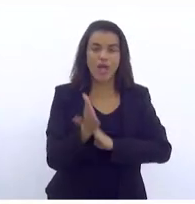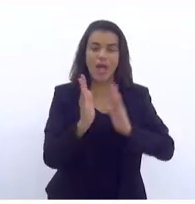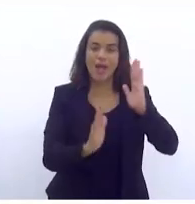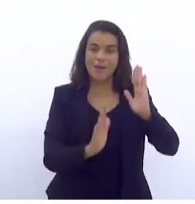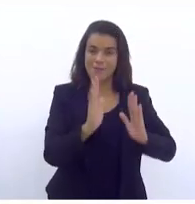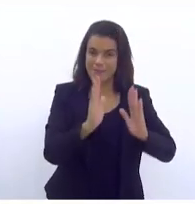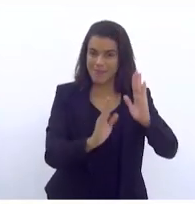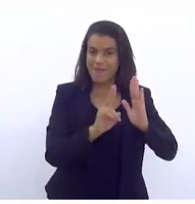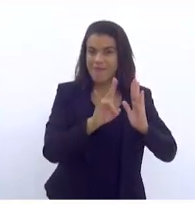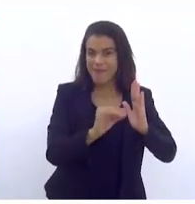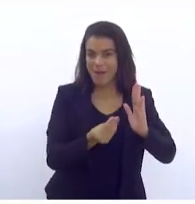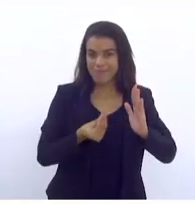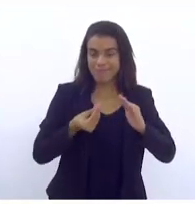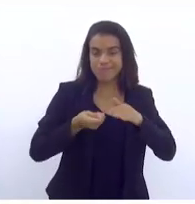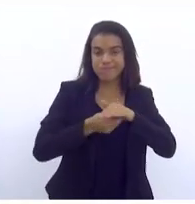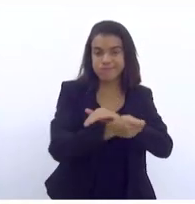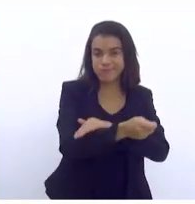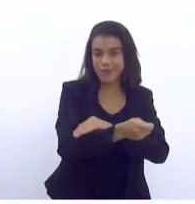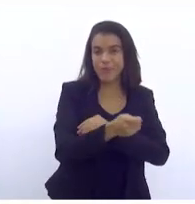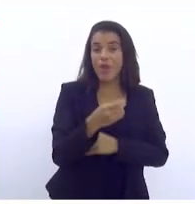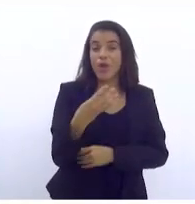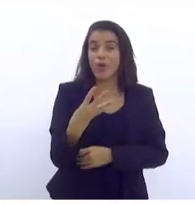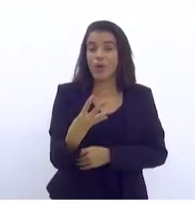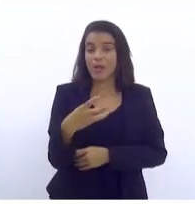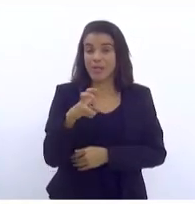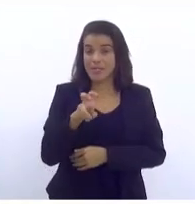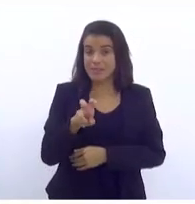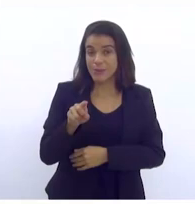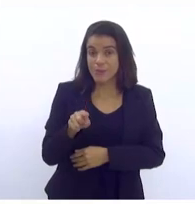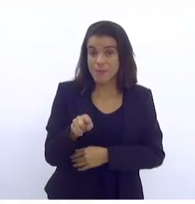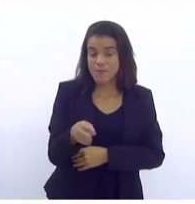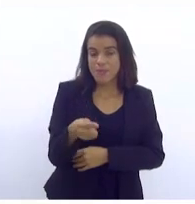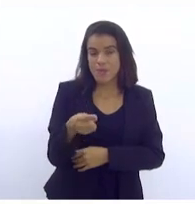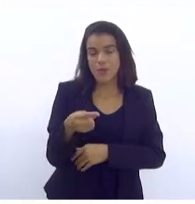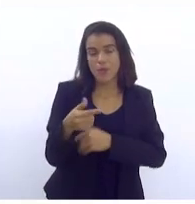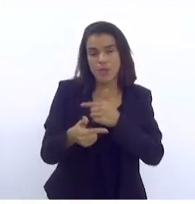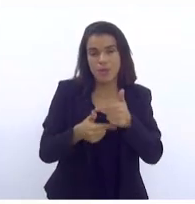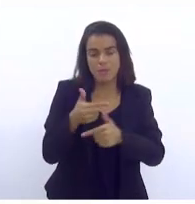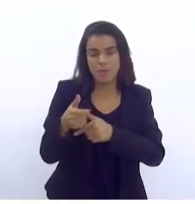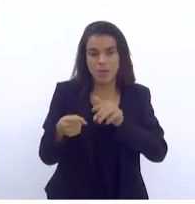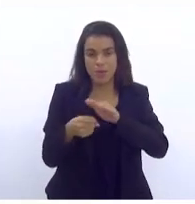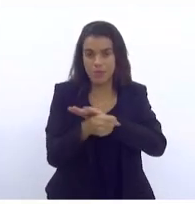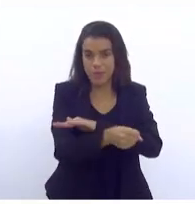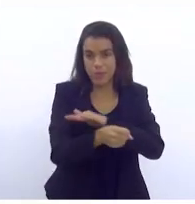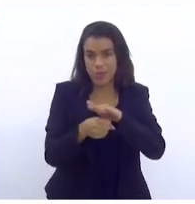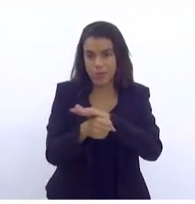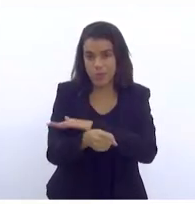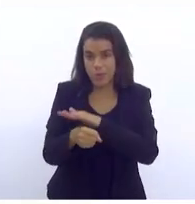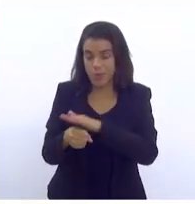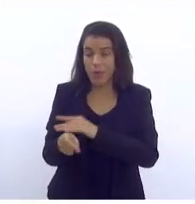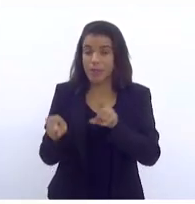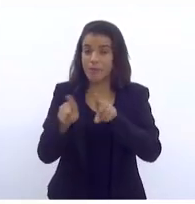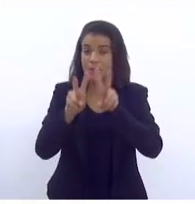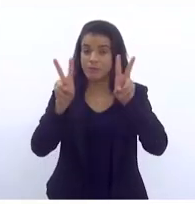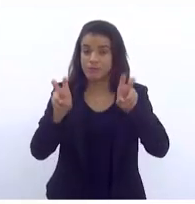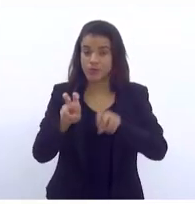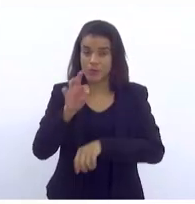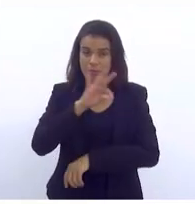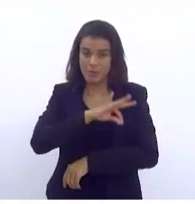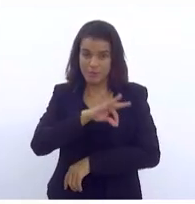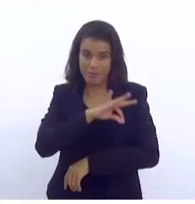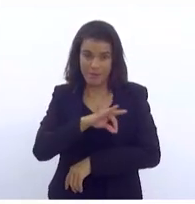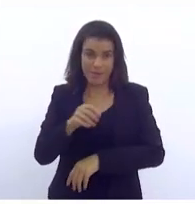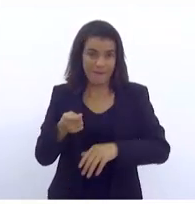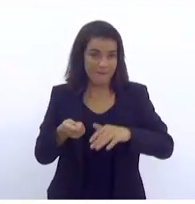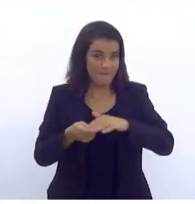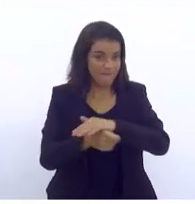que são necessários para universalização 45.000 empregos diretos vão ser gerados e o efeito renda desses investimentos